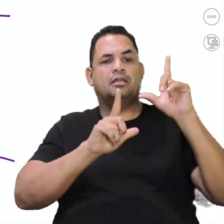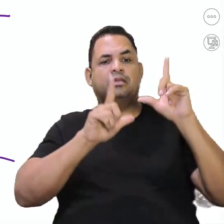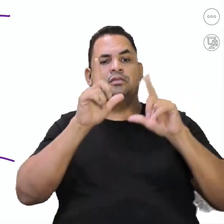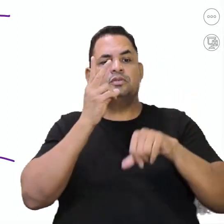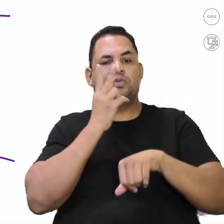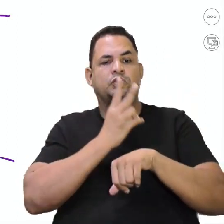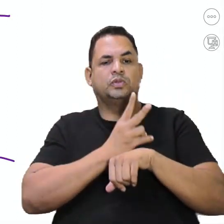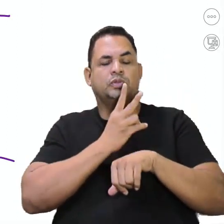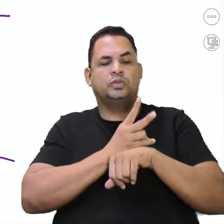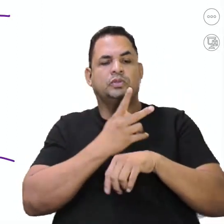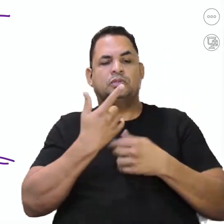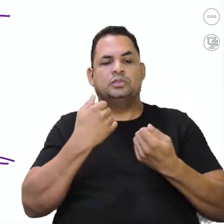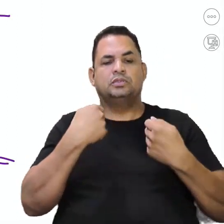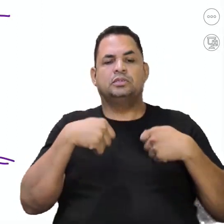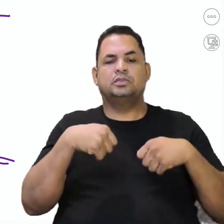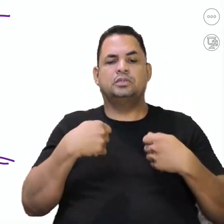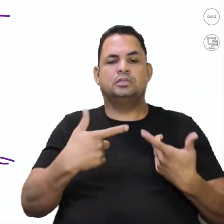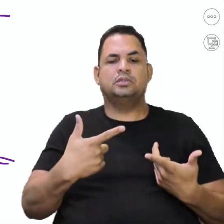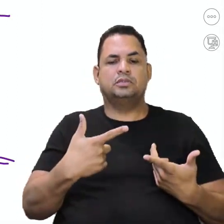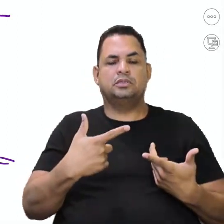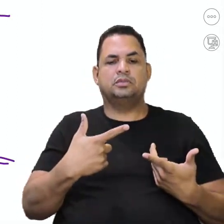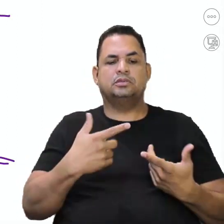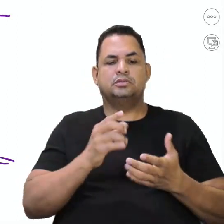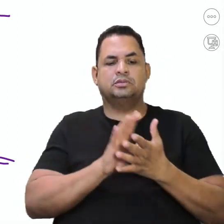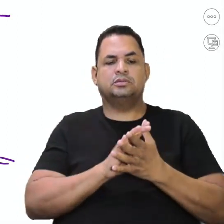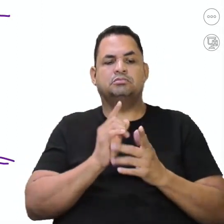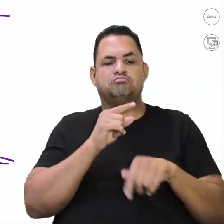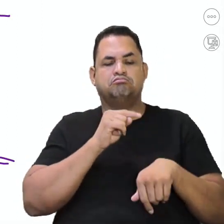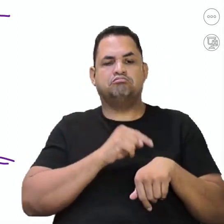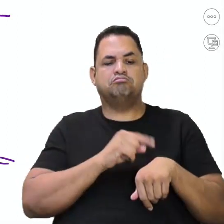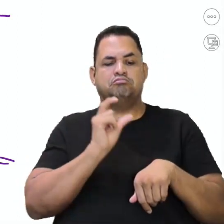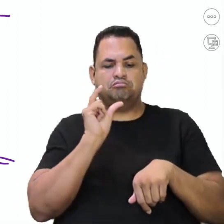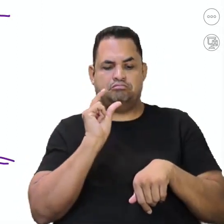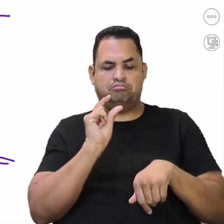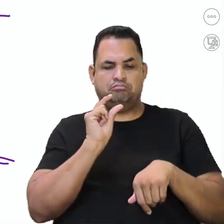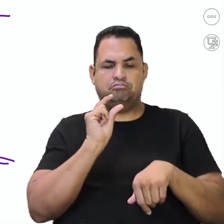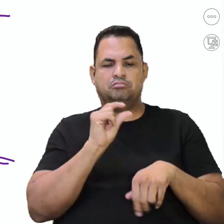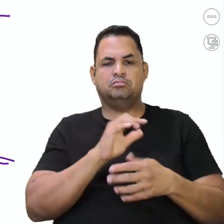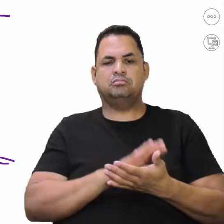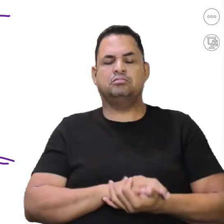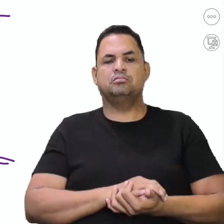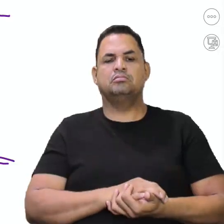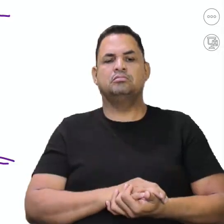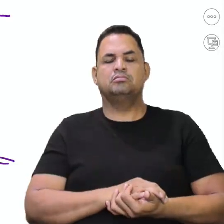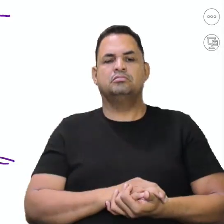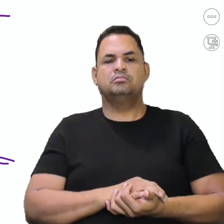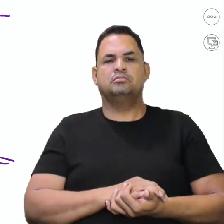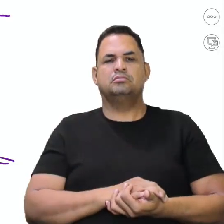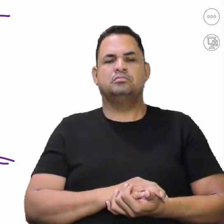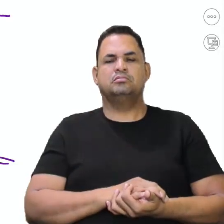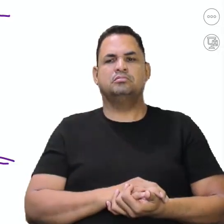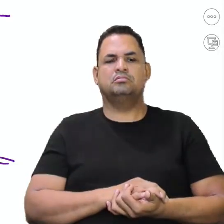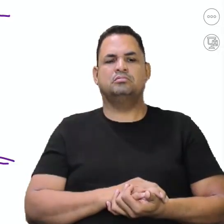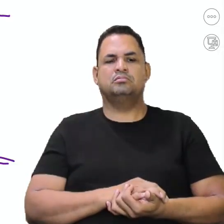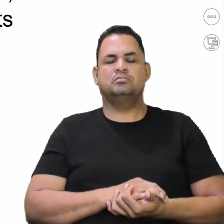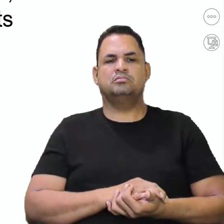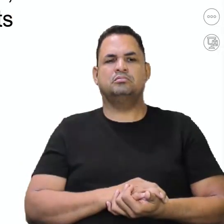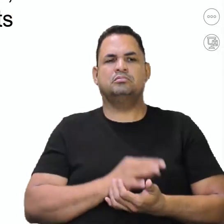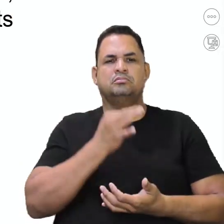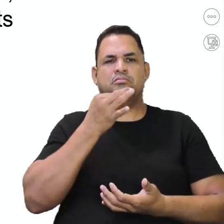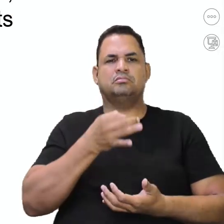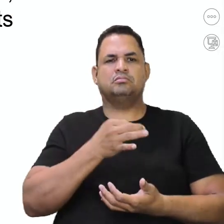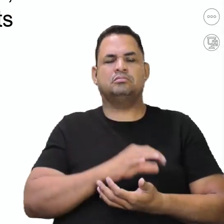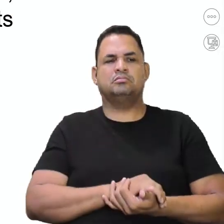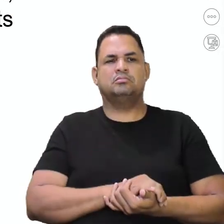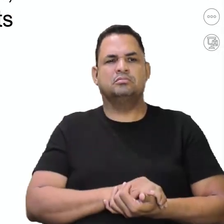televisionada, broadcast, deve ser curto, o mais curto possível, as short as possible, certo?